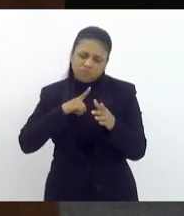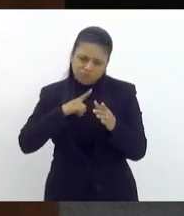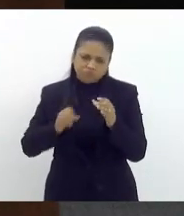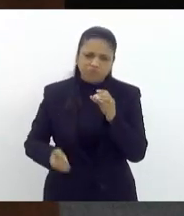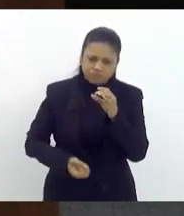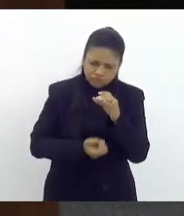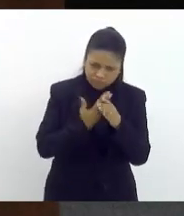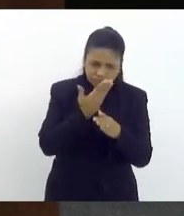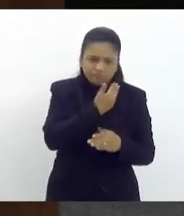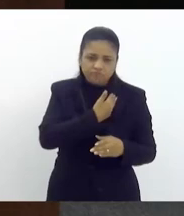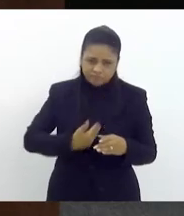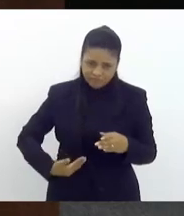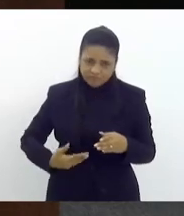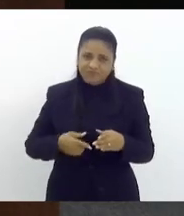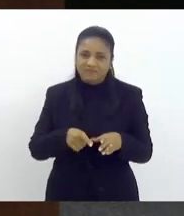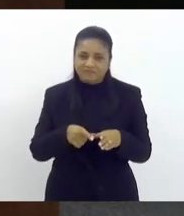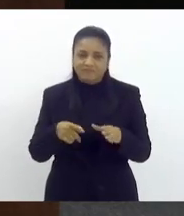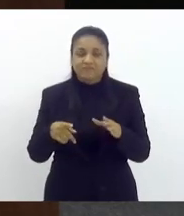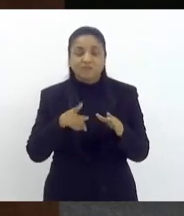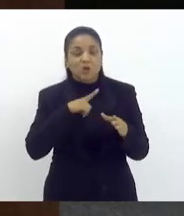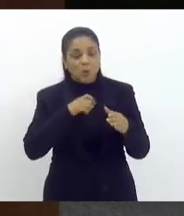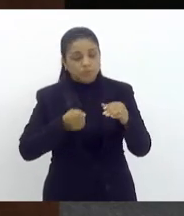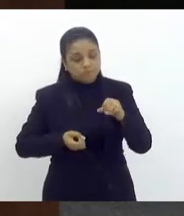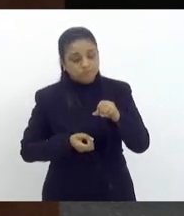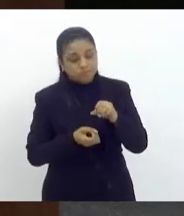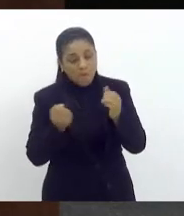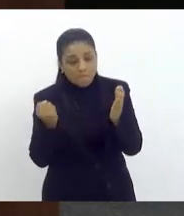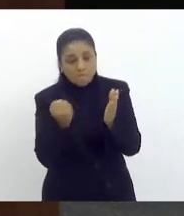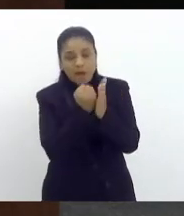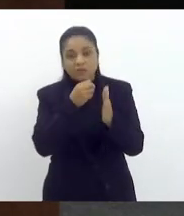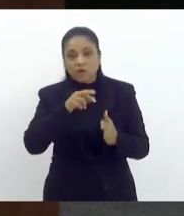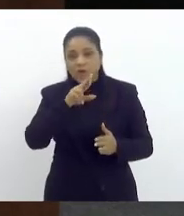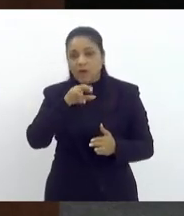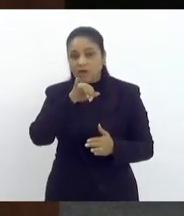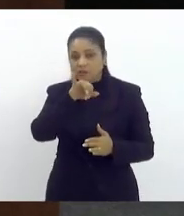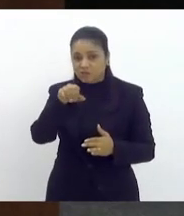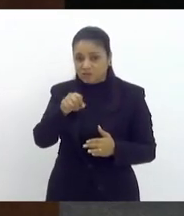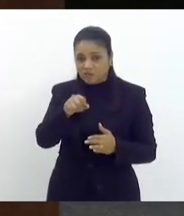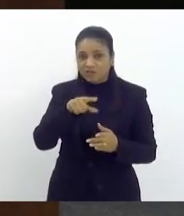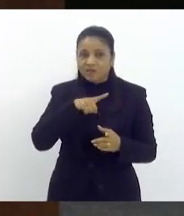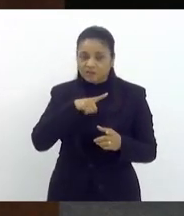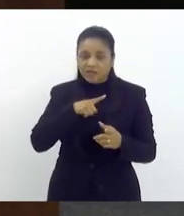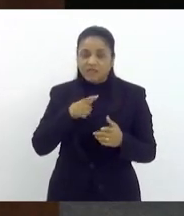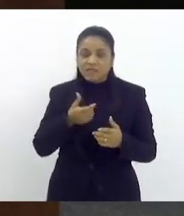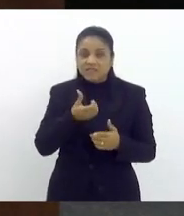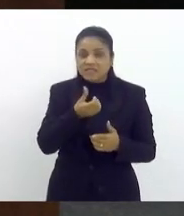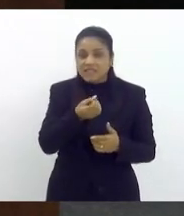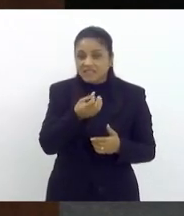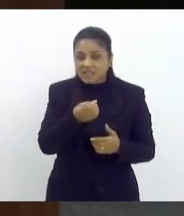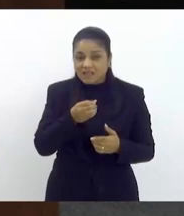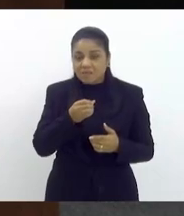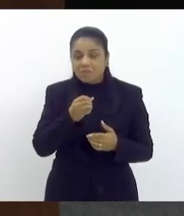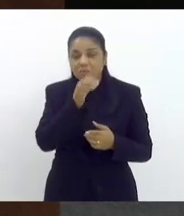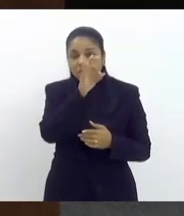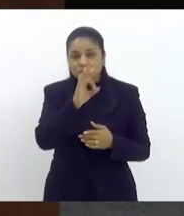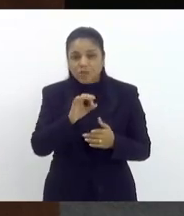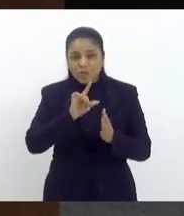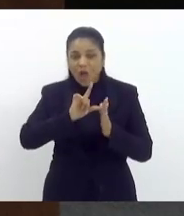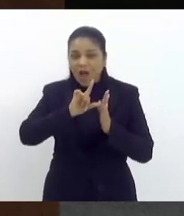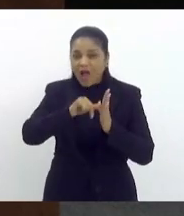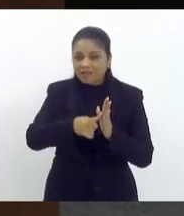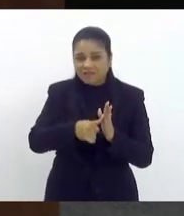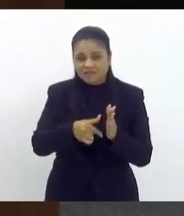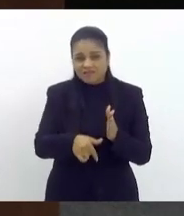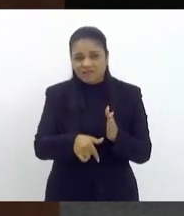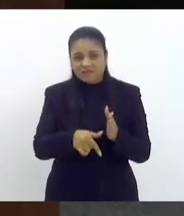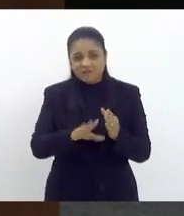mas o Pacto RJ tem mais de 860 intervenções nas cidades do Rio de Janeiro 70% está atrasado a gente